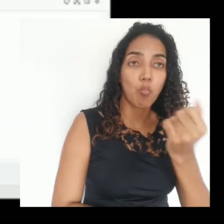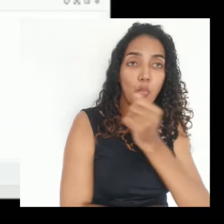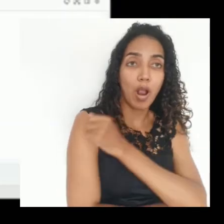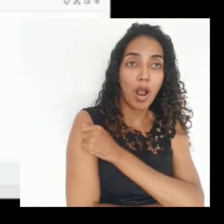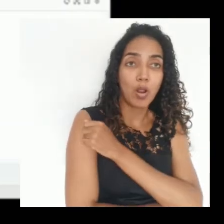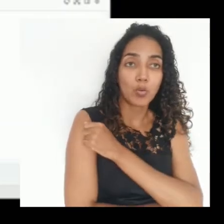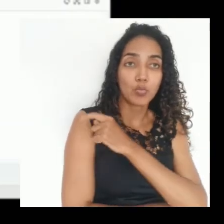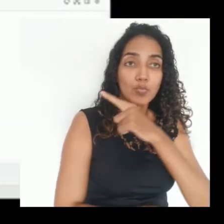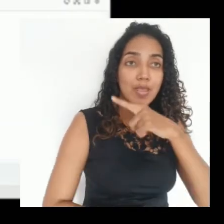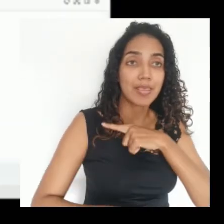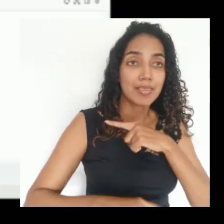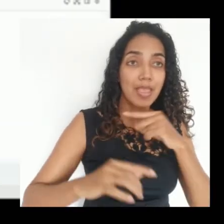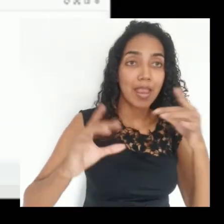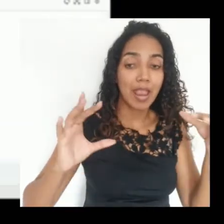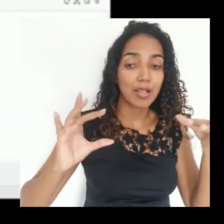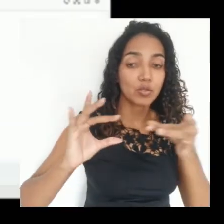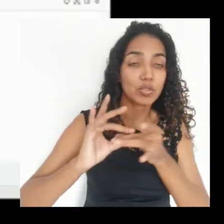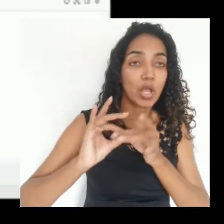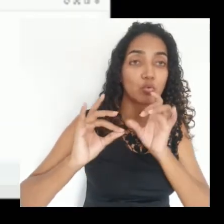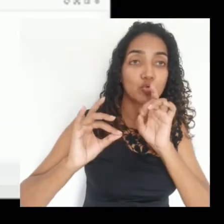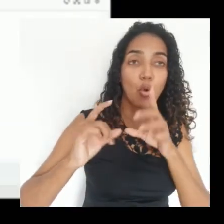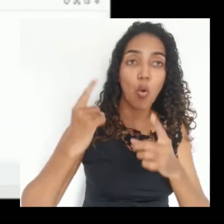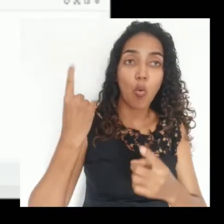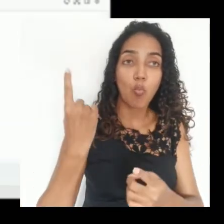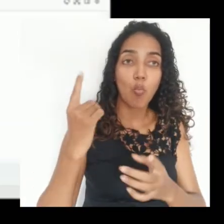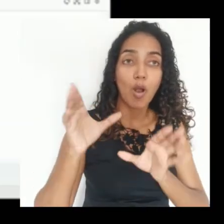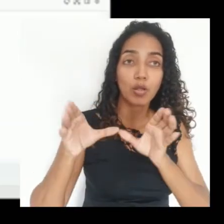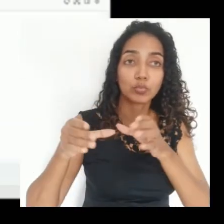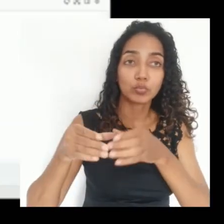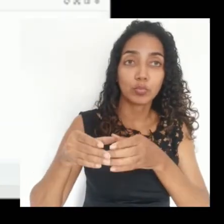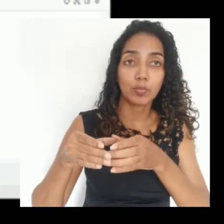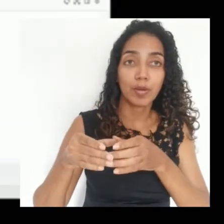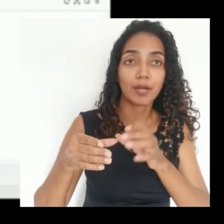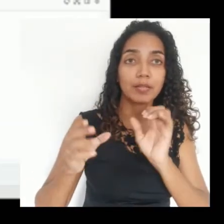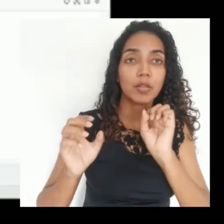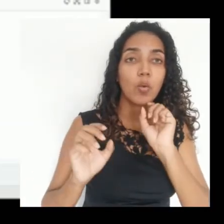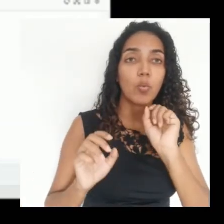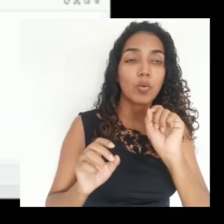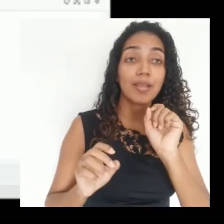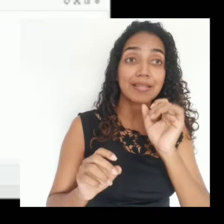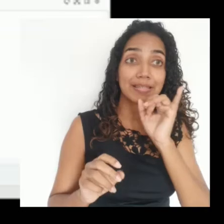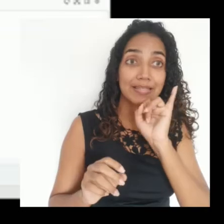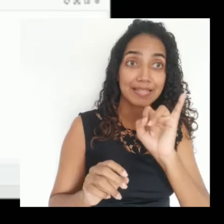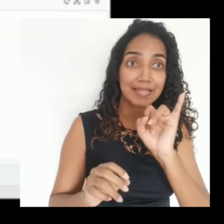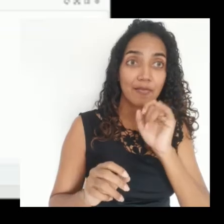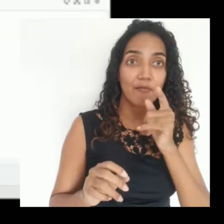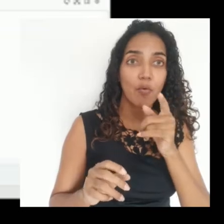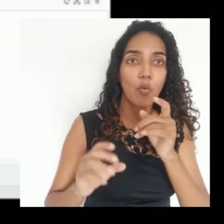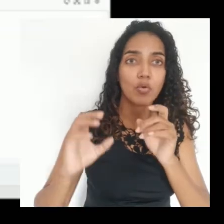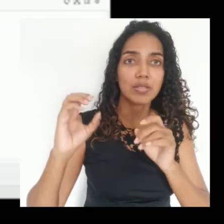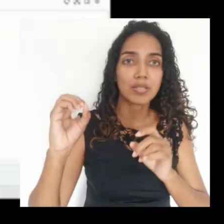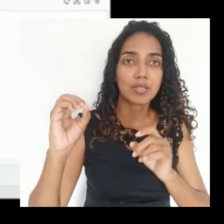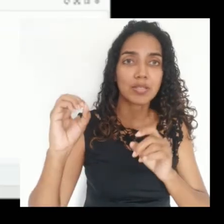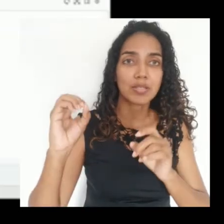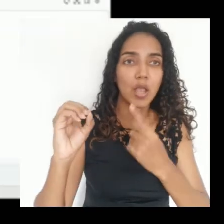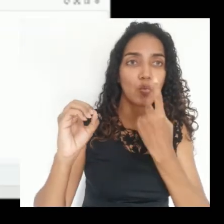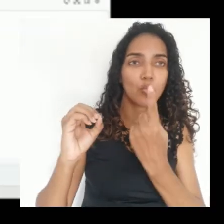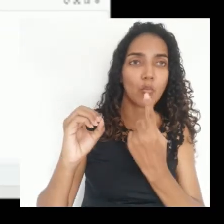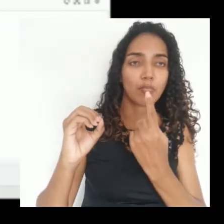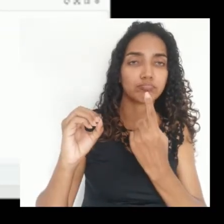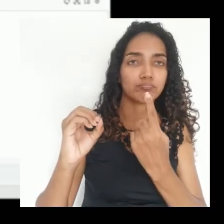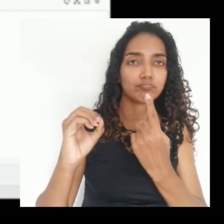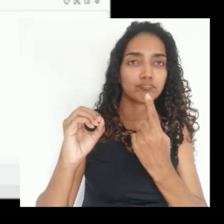apenas uma turma, a gente teria que, por exemplo, 0 ou 1. Ou se a gente fosse obrigado a ter uma turma, teria